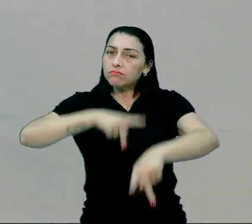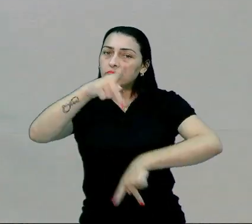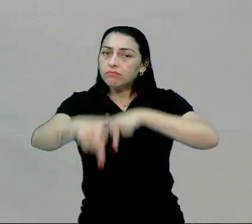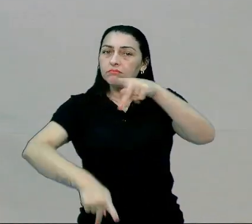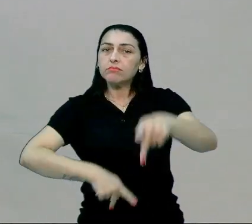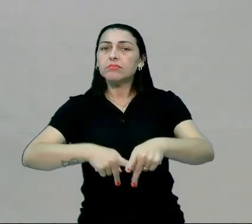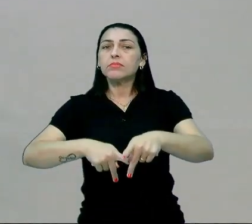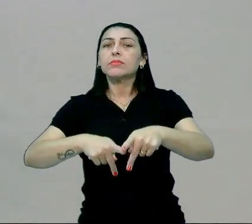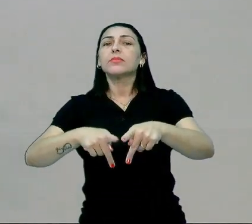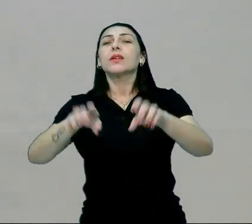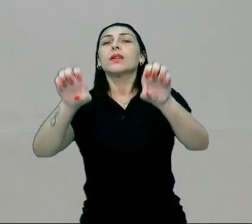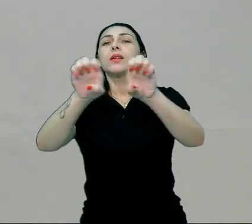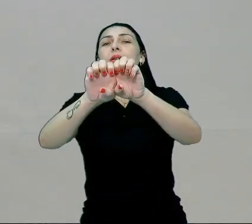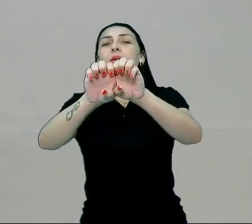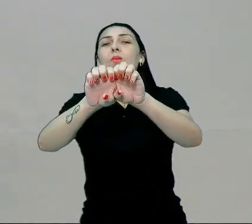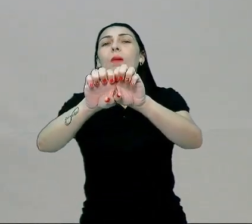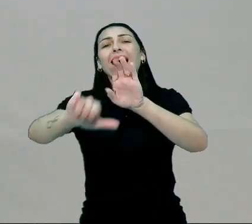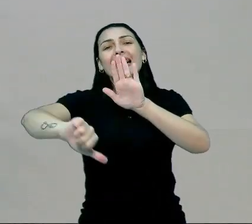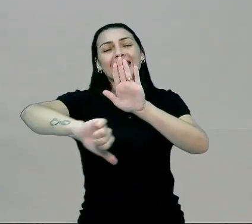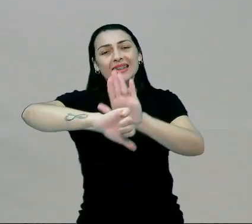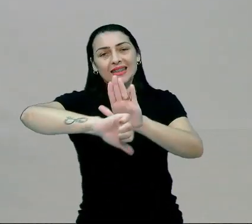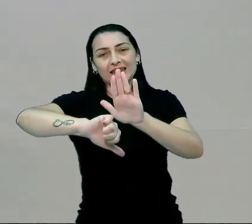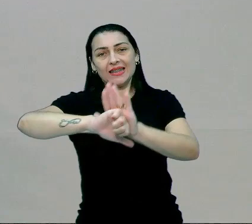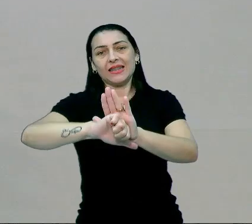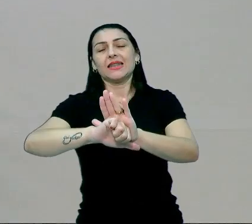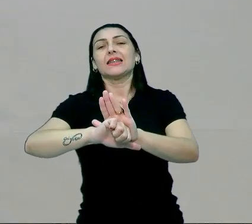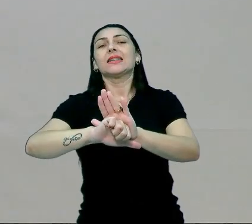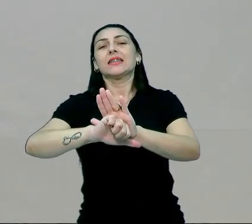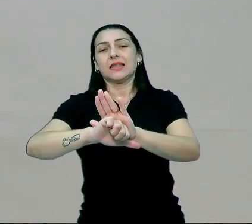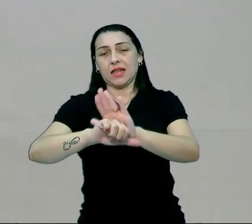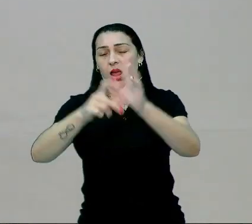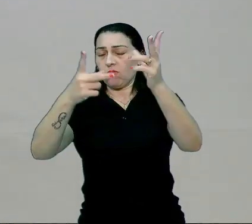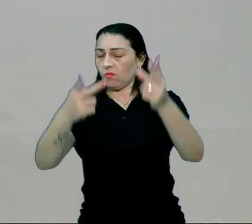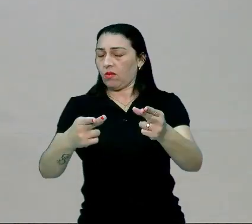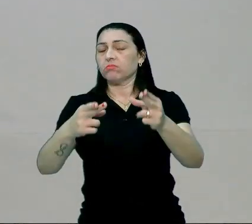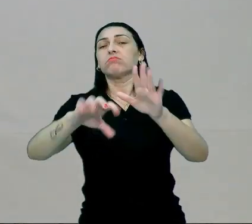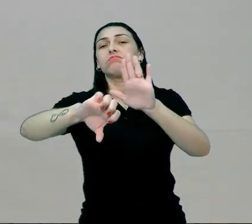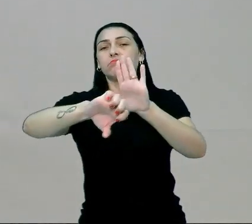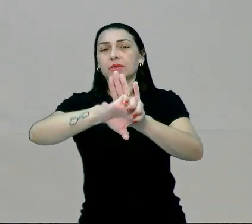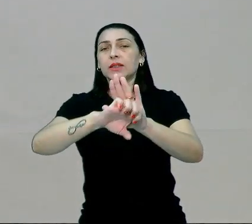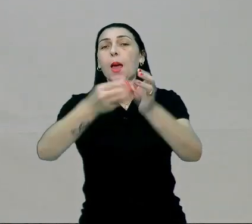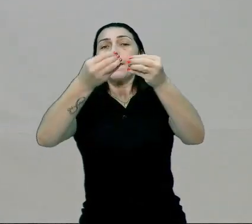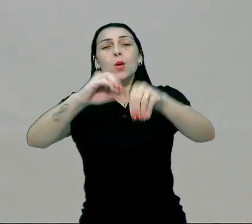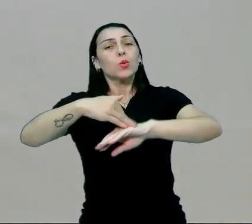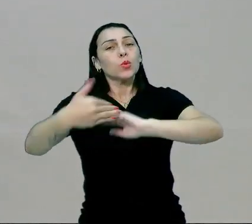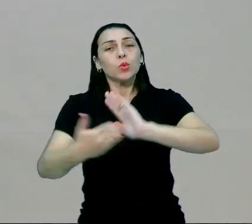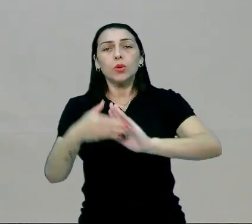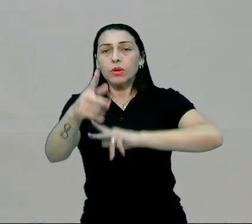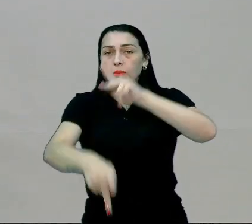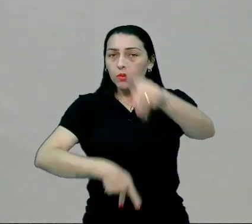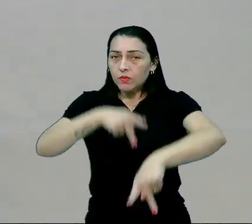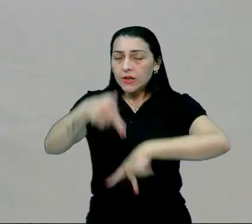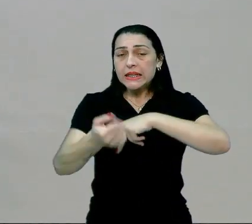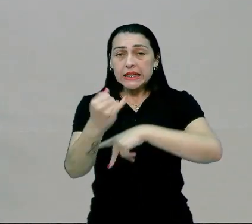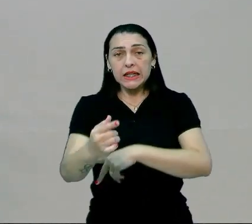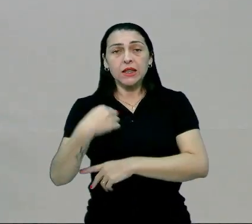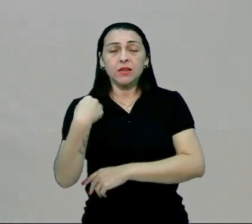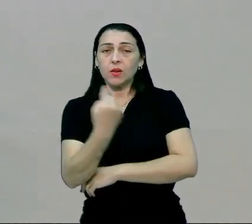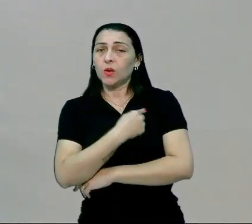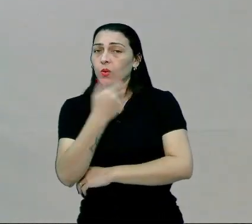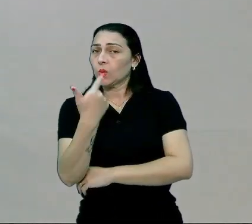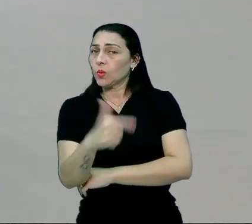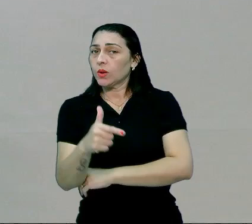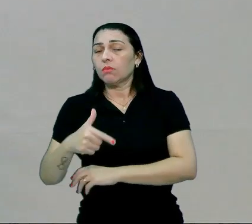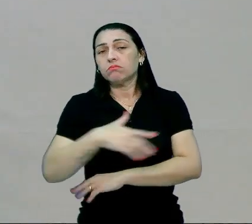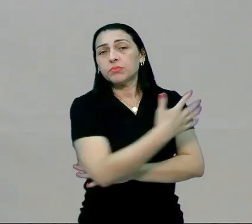Uma crise ecológica é uma crise de civilização. Então, por exemplo, se nós não temos